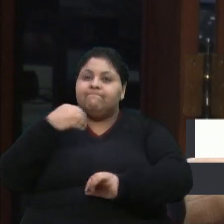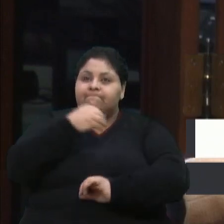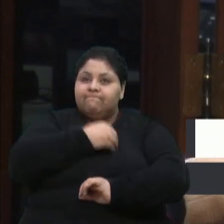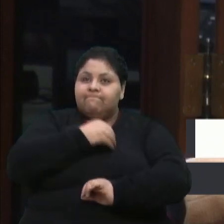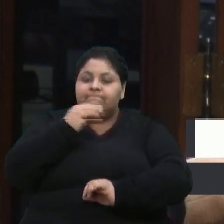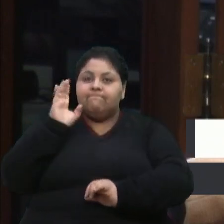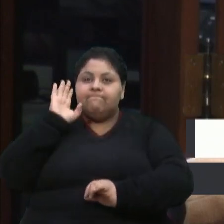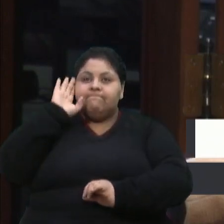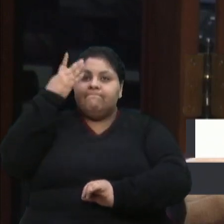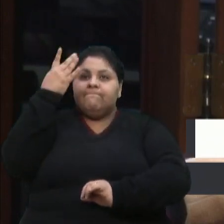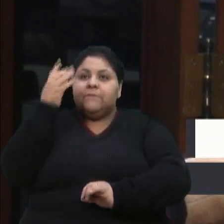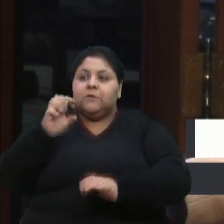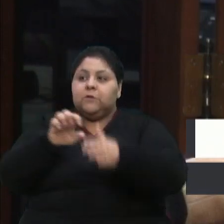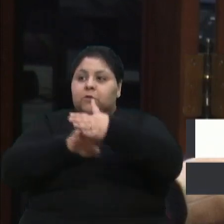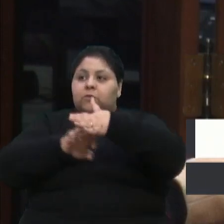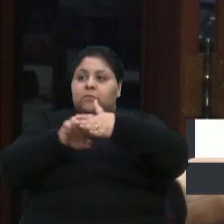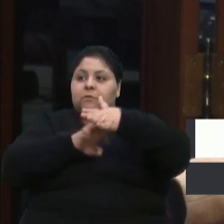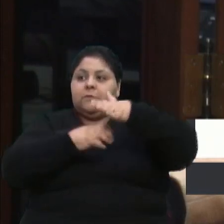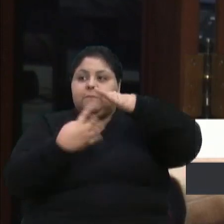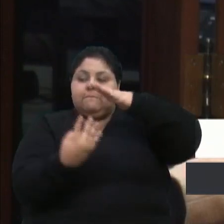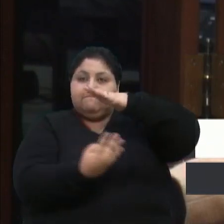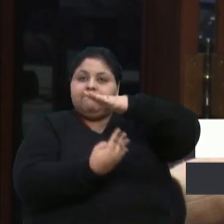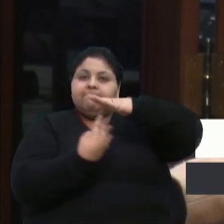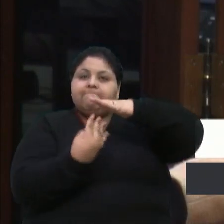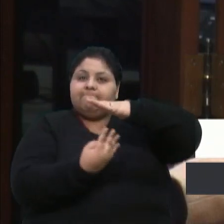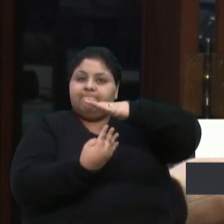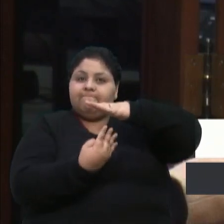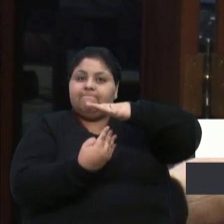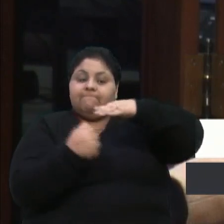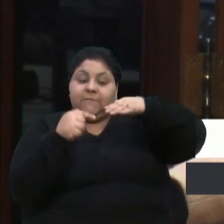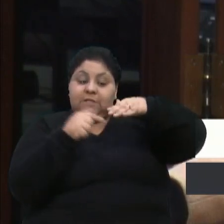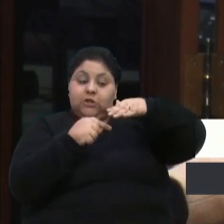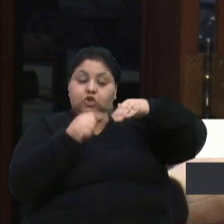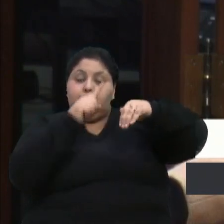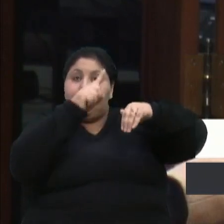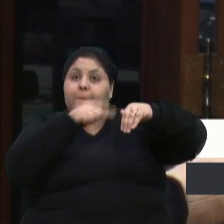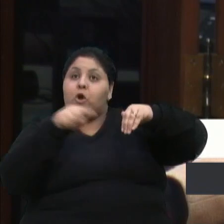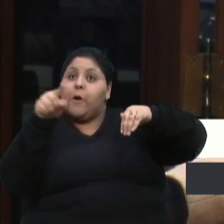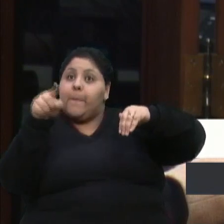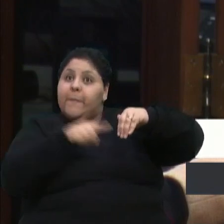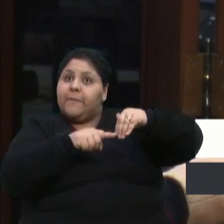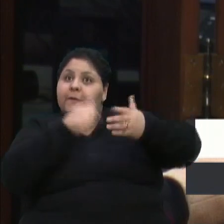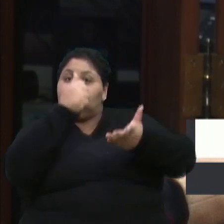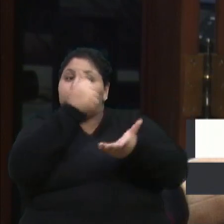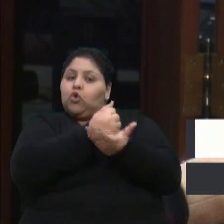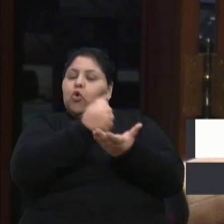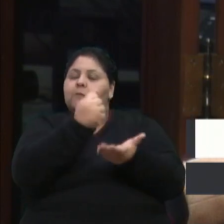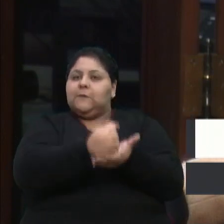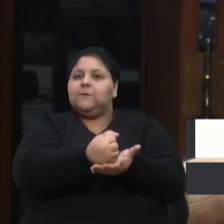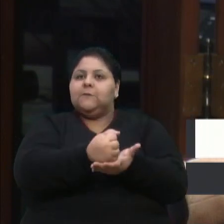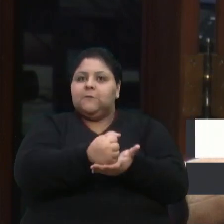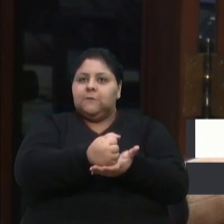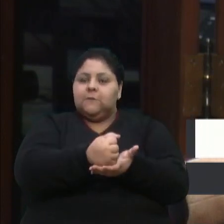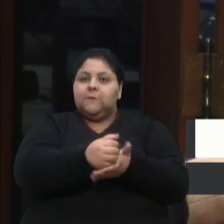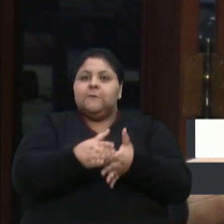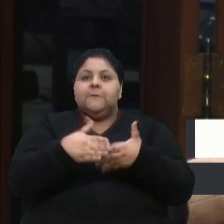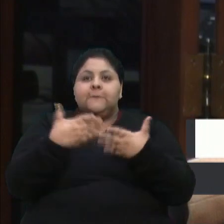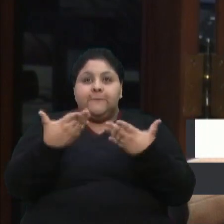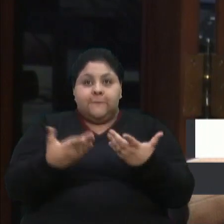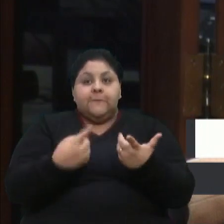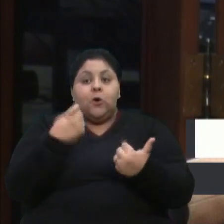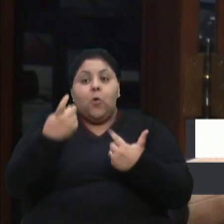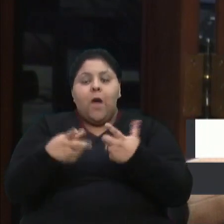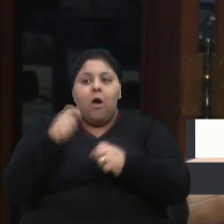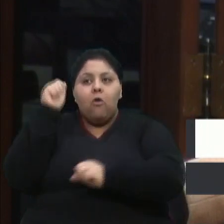empresa quarteirizada, e a quarteirização é algo vedado no contrato. Então, é algo muito